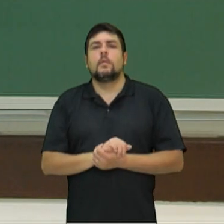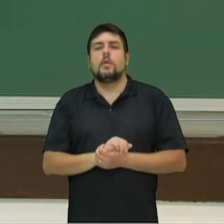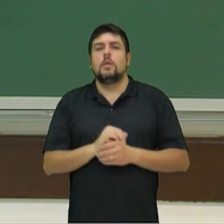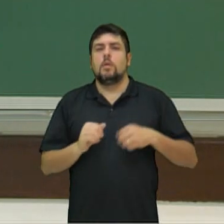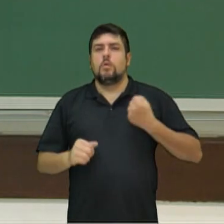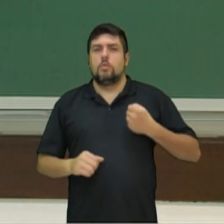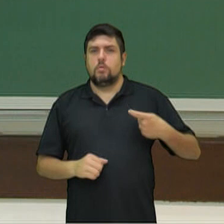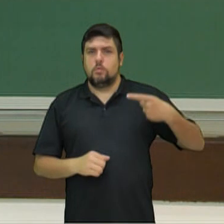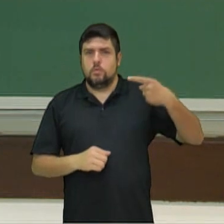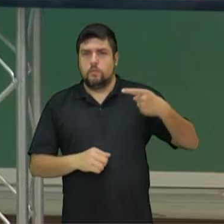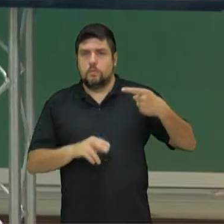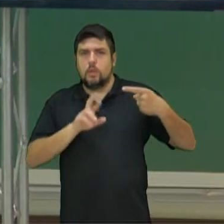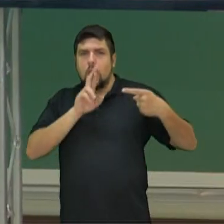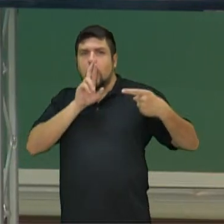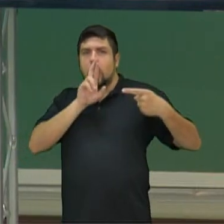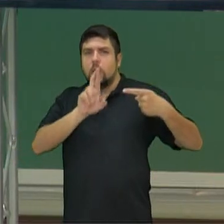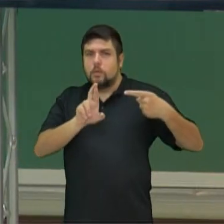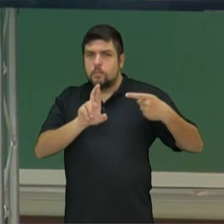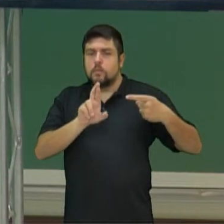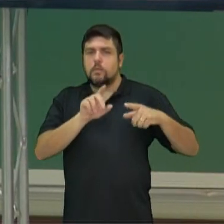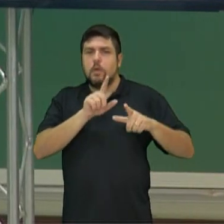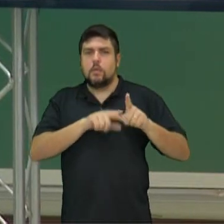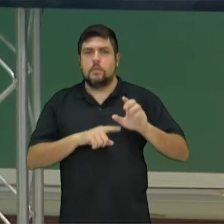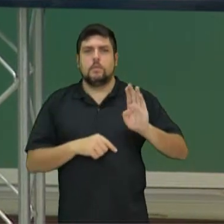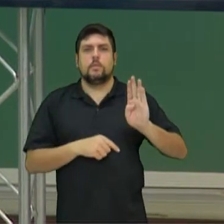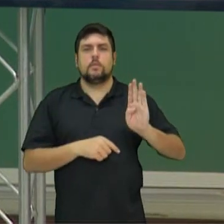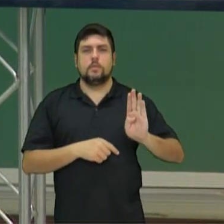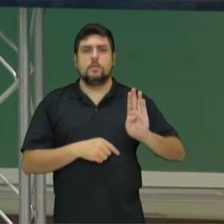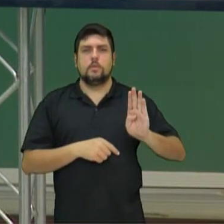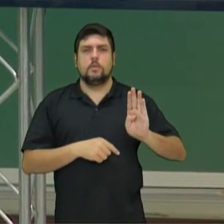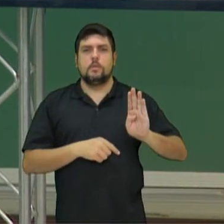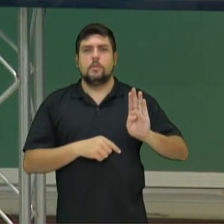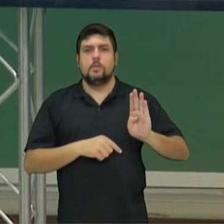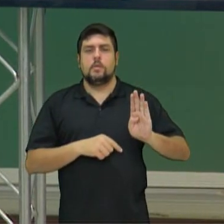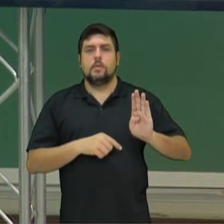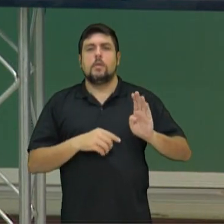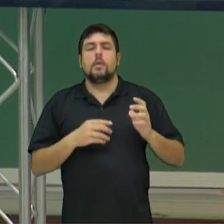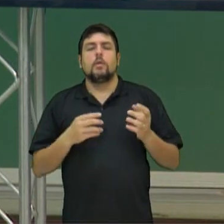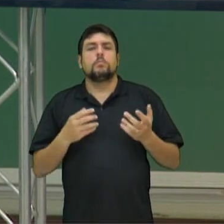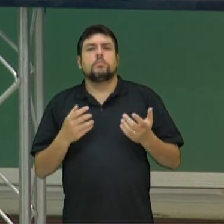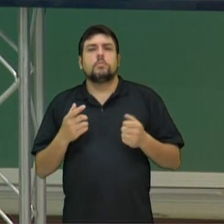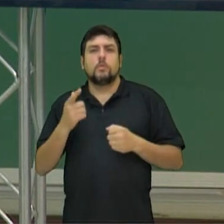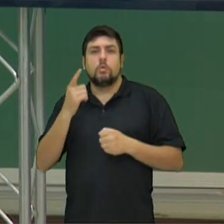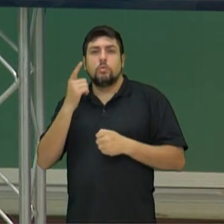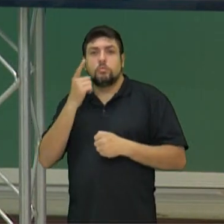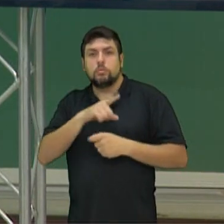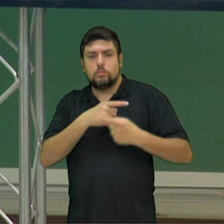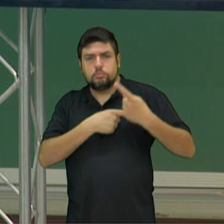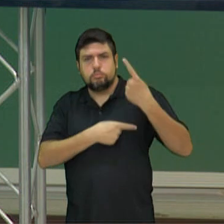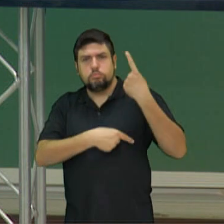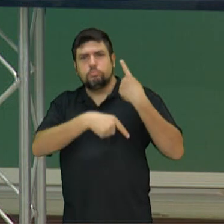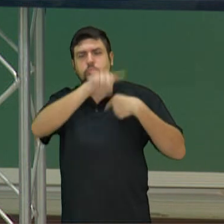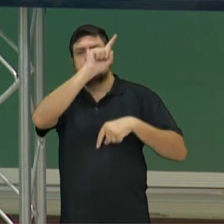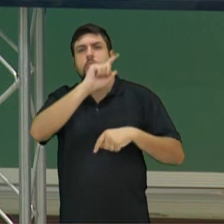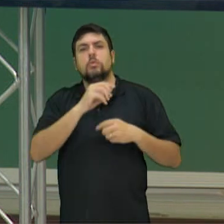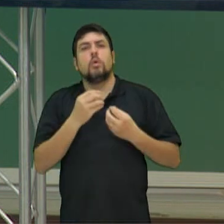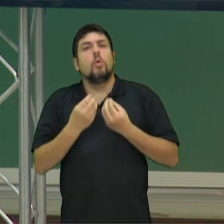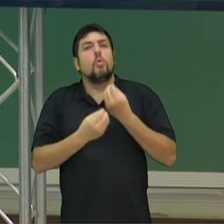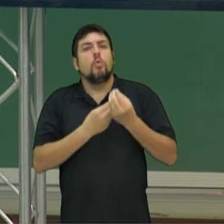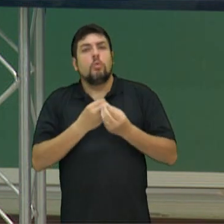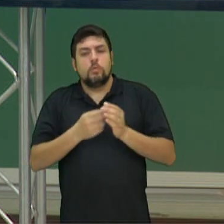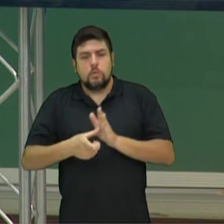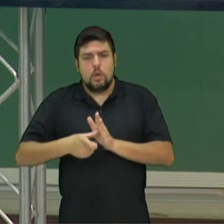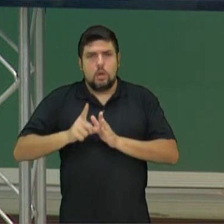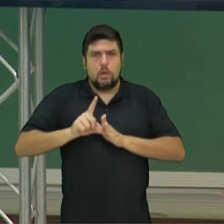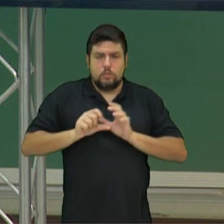Number one, a resposta seria a letra B, né? Como que ele conseguiu alcançar os objetivos? Trabalhando duro, work